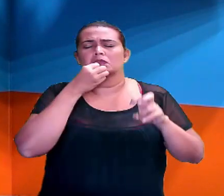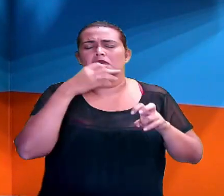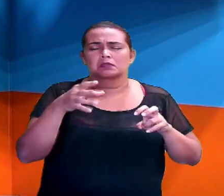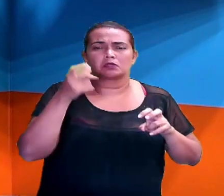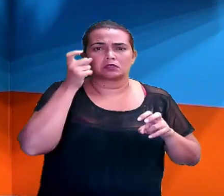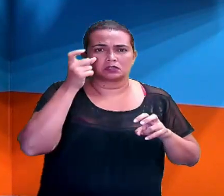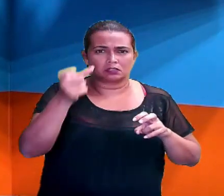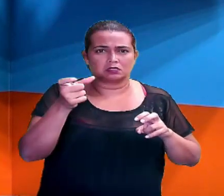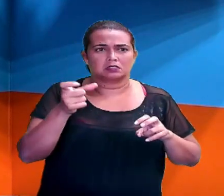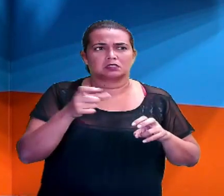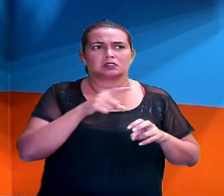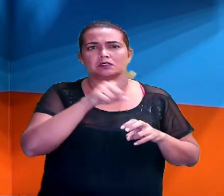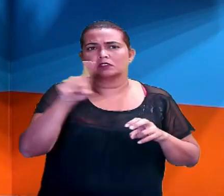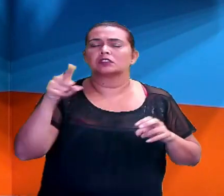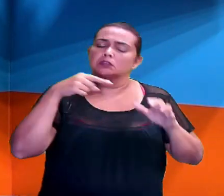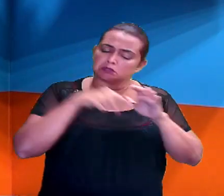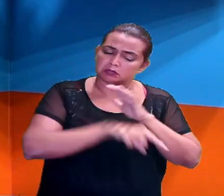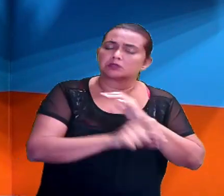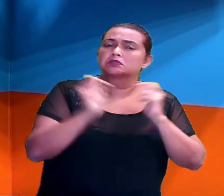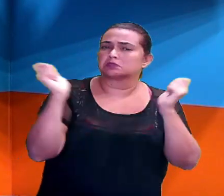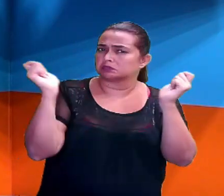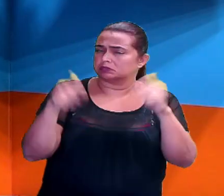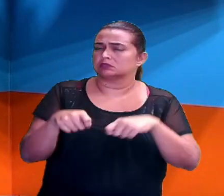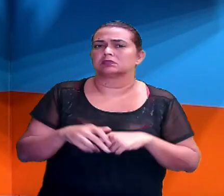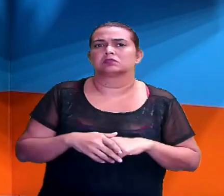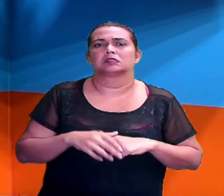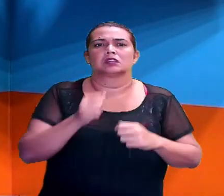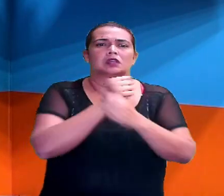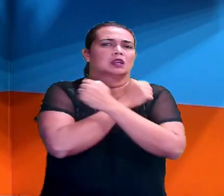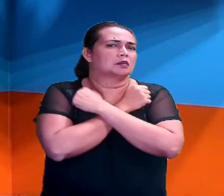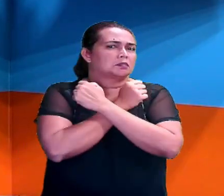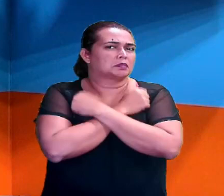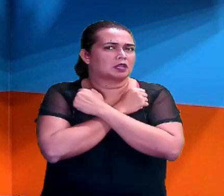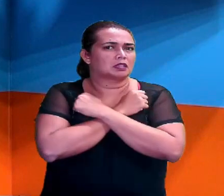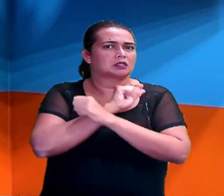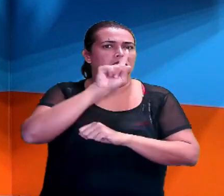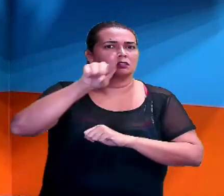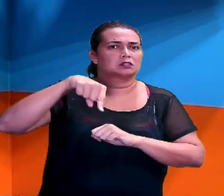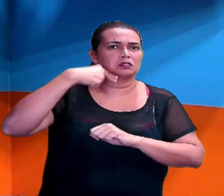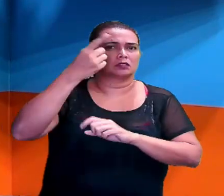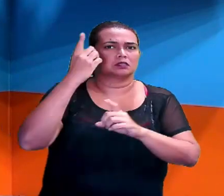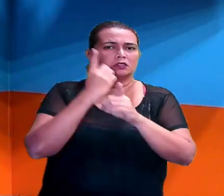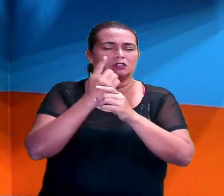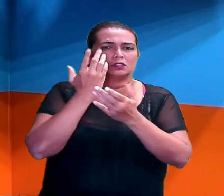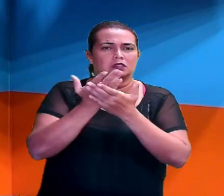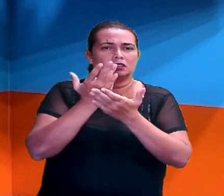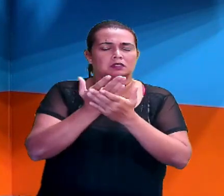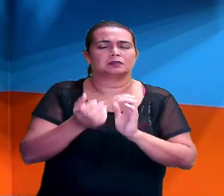espero que vocês tenham gostado e se aprofundem um pouco mais. Um abraço e até a próxima aula.